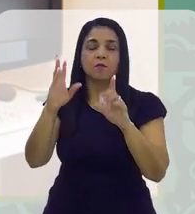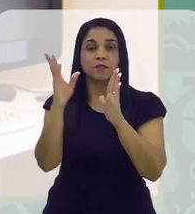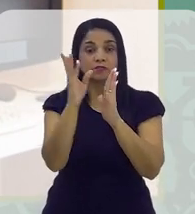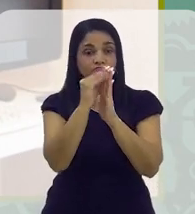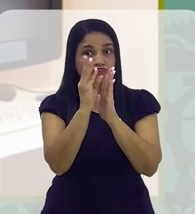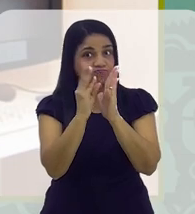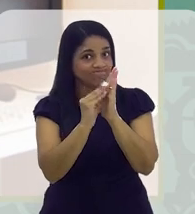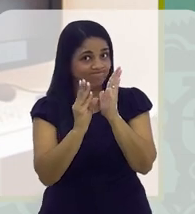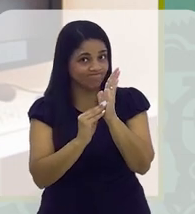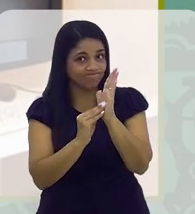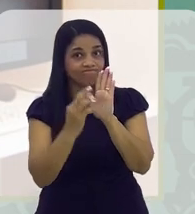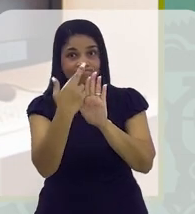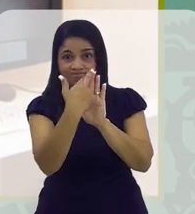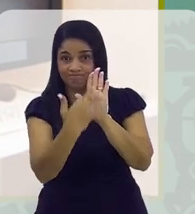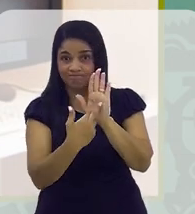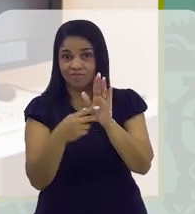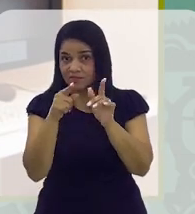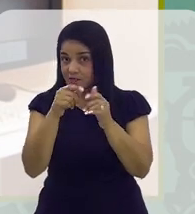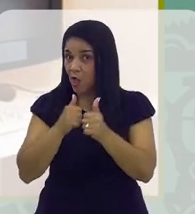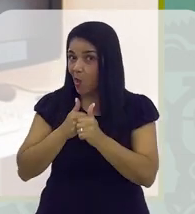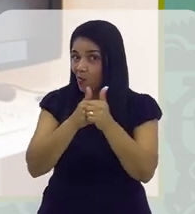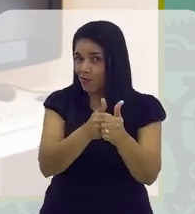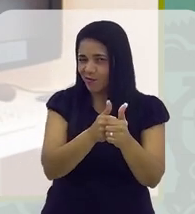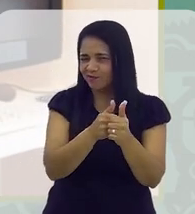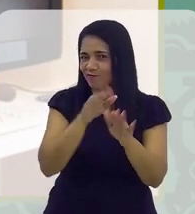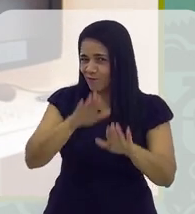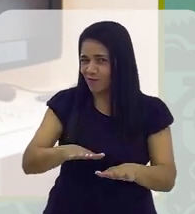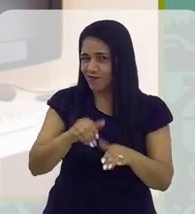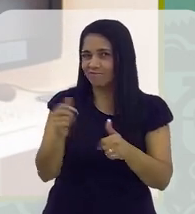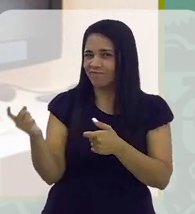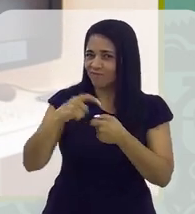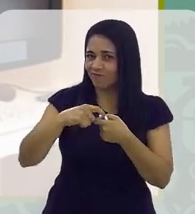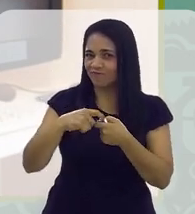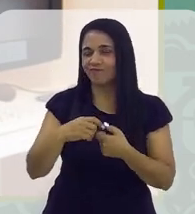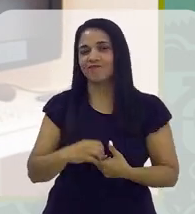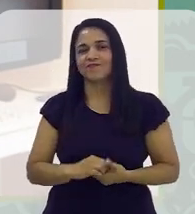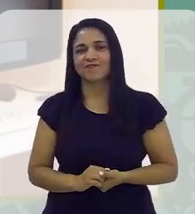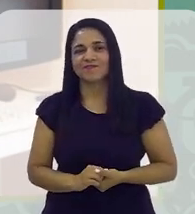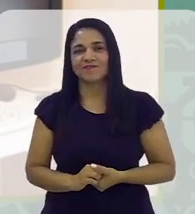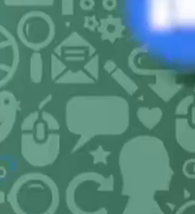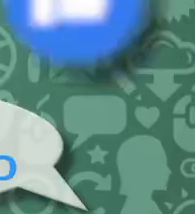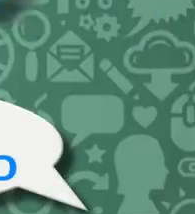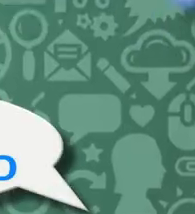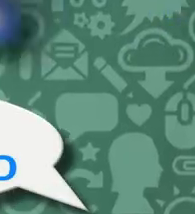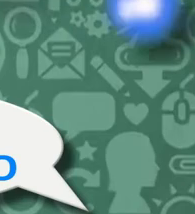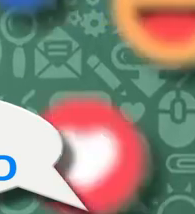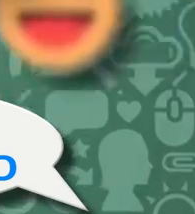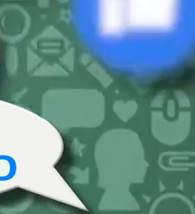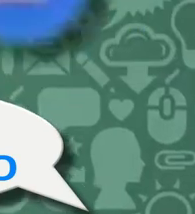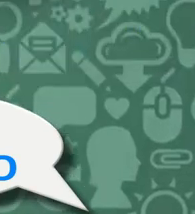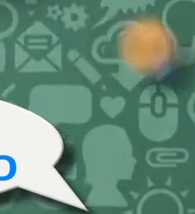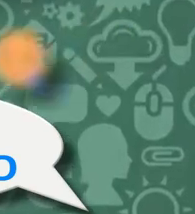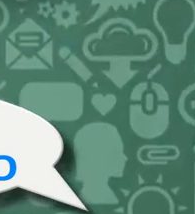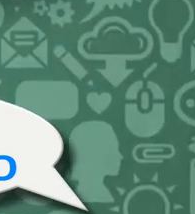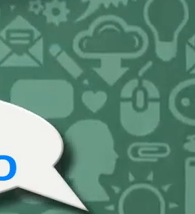das plataformas diante desses conteúdos. Você que está acompanhando a gente, não sai daí não. A gente volta rapidinho, já já.